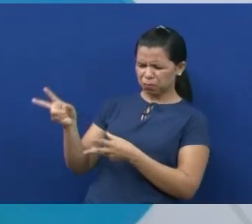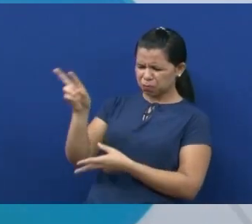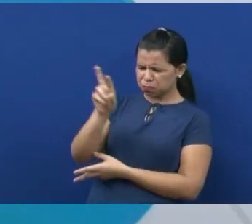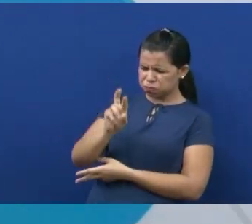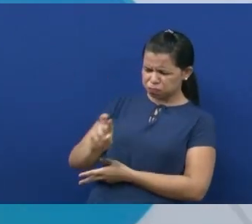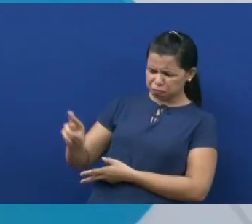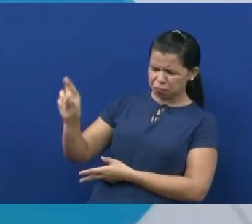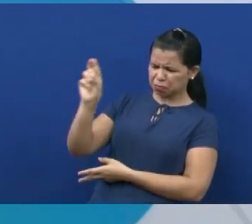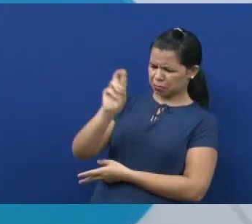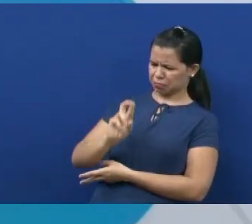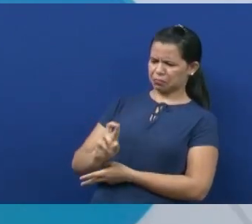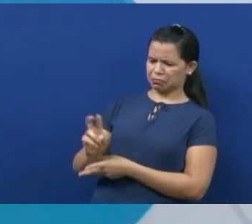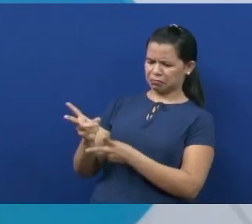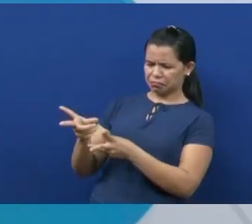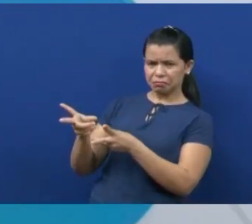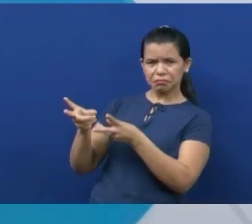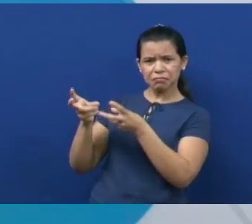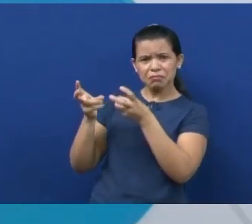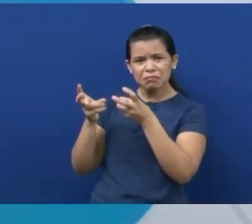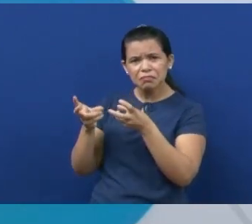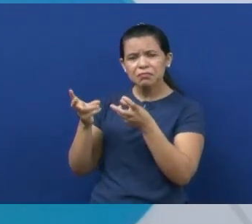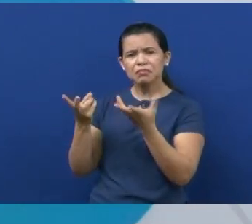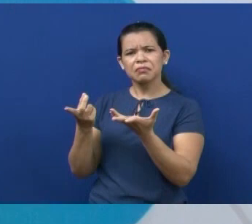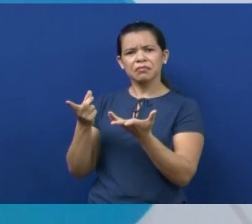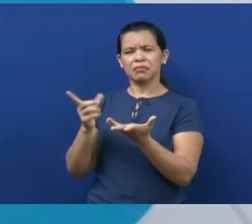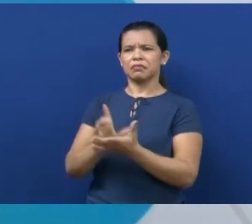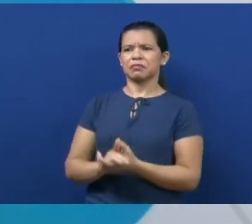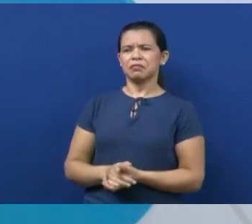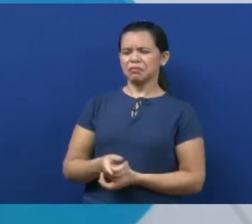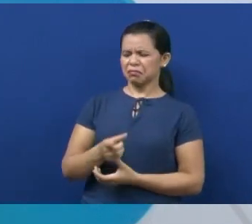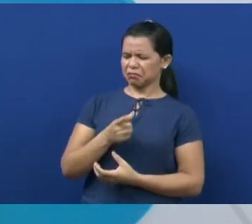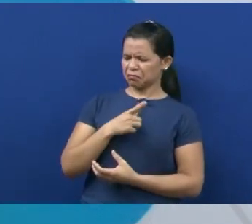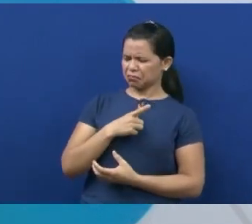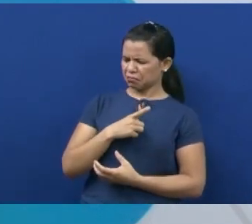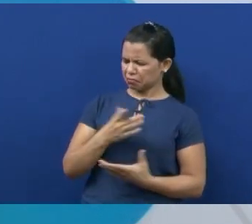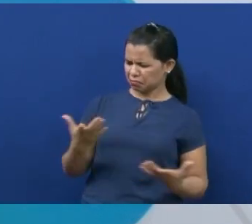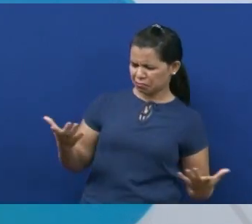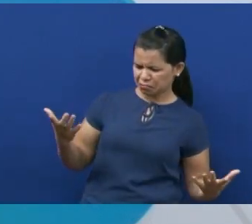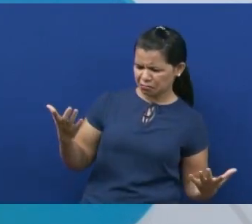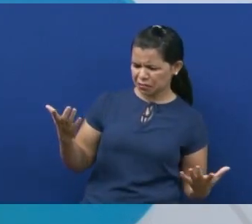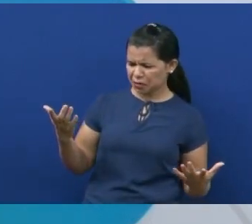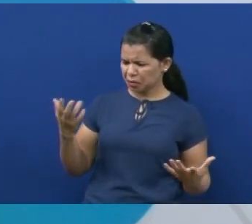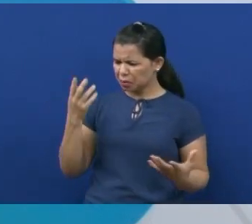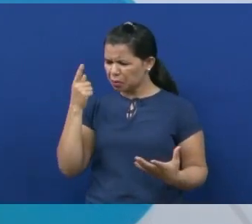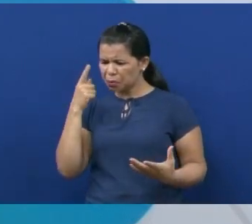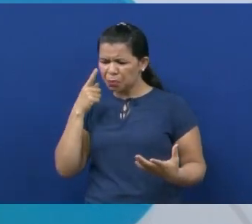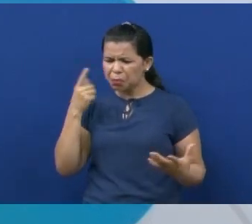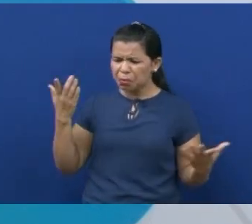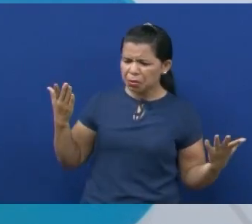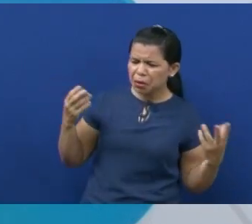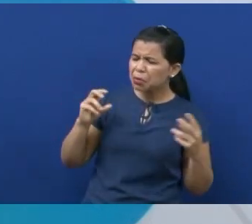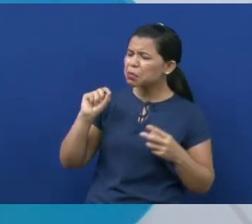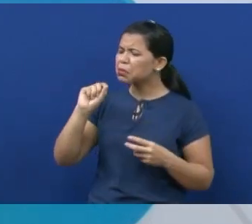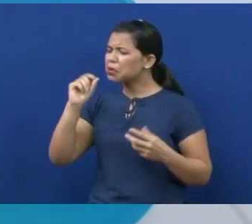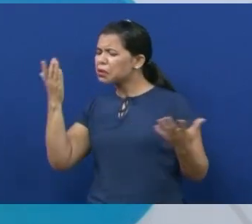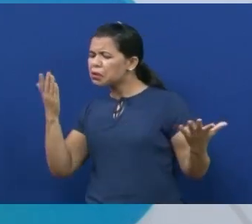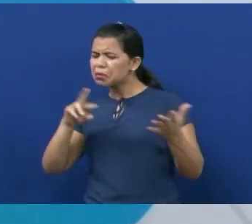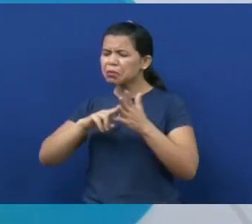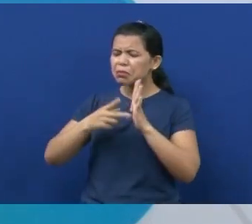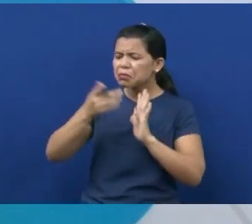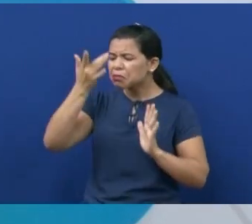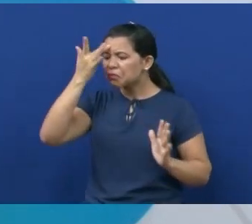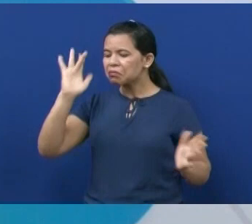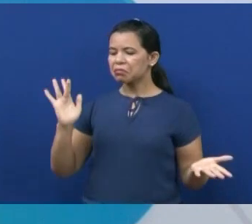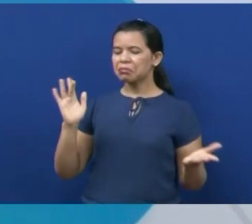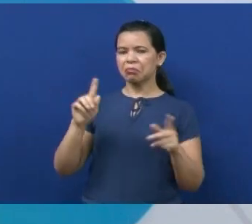percebiam que tinha-se a impressão de se estar vendo alguma coisa e não realmente o